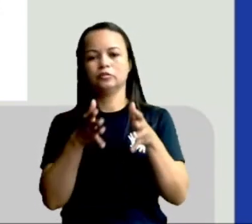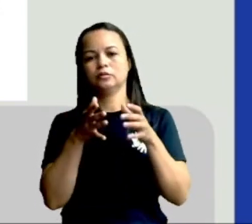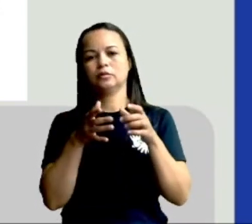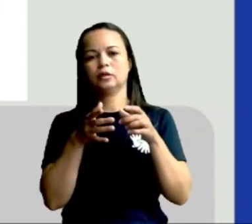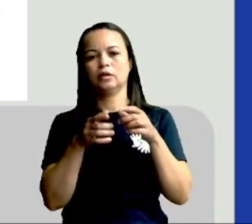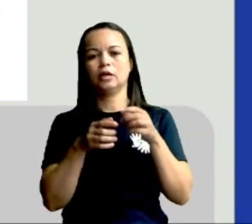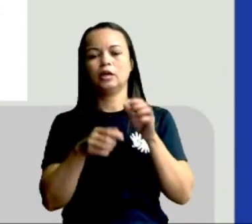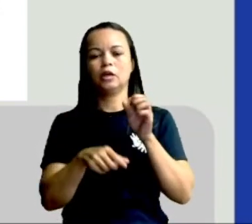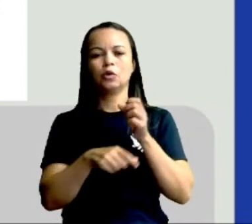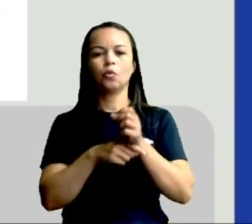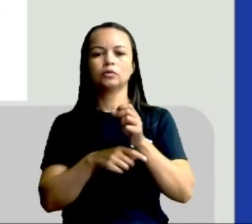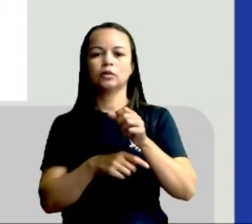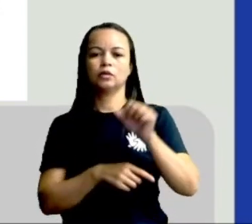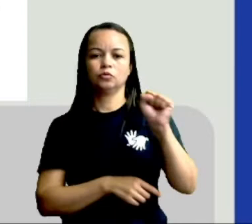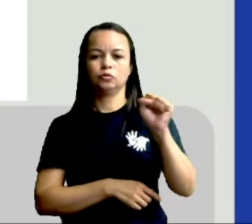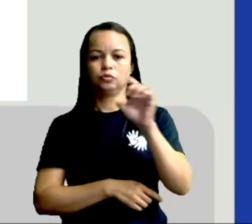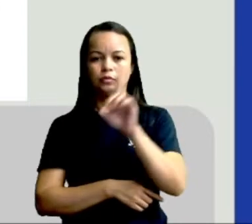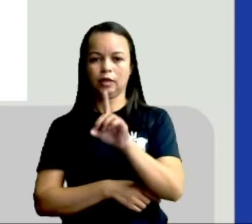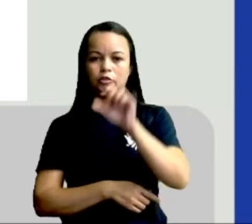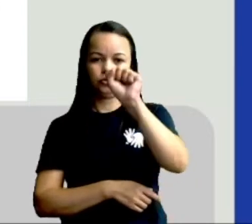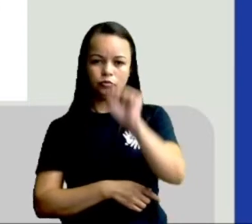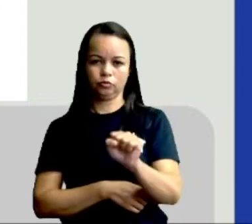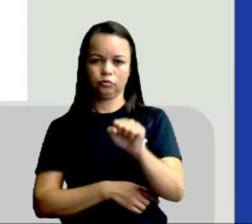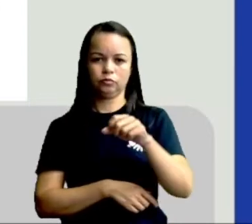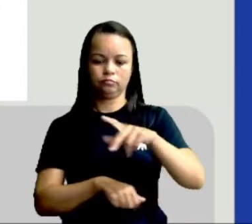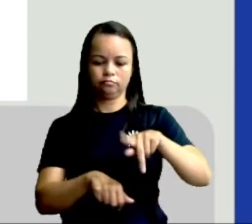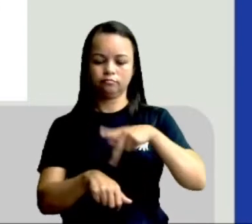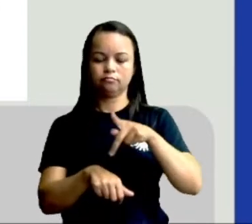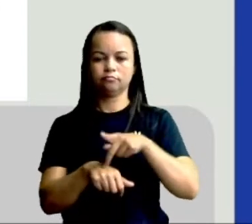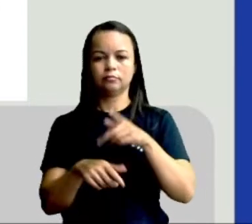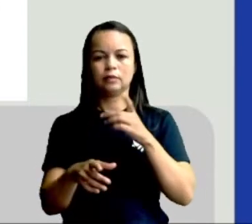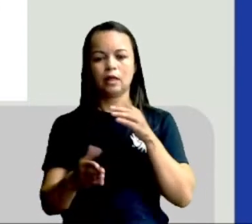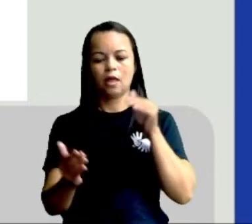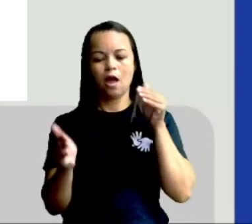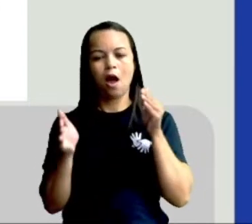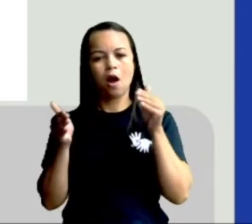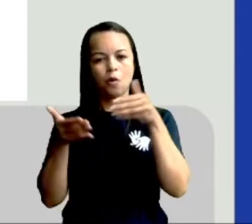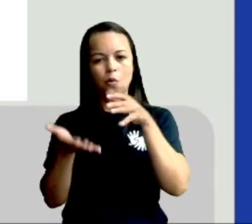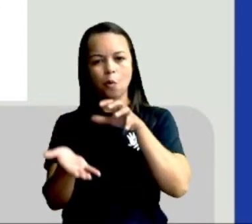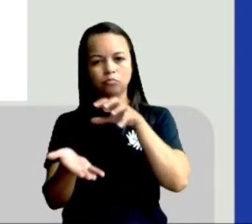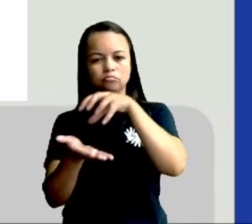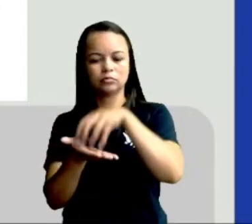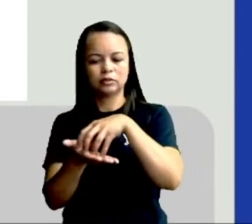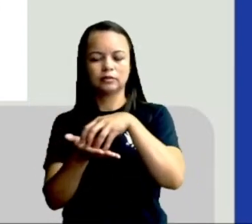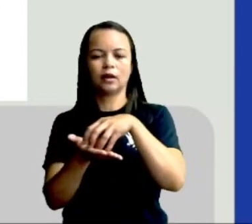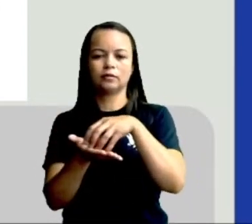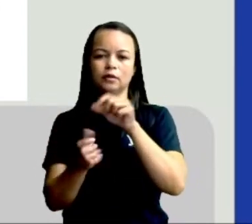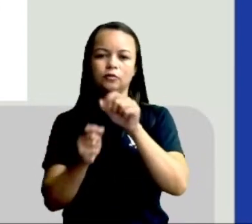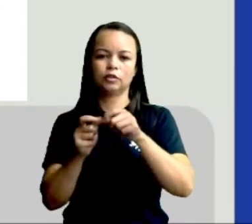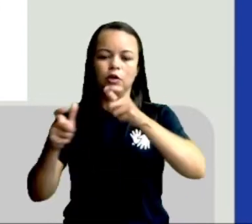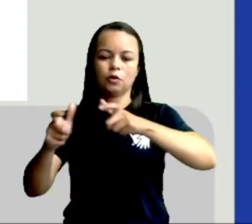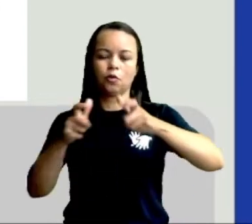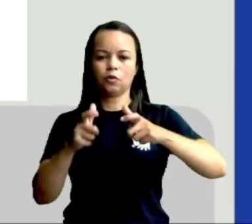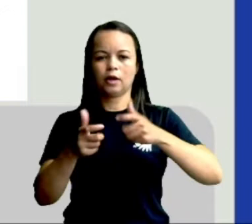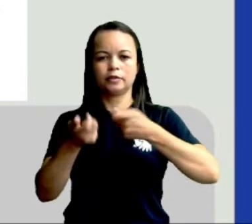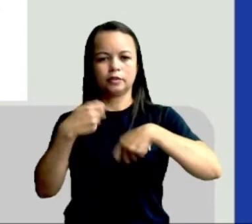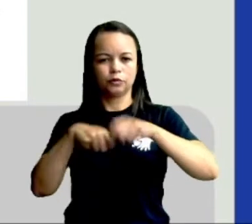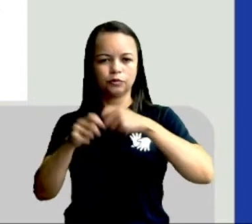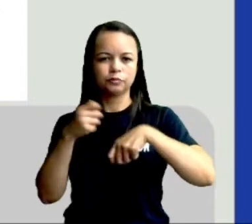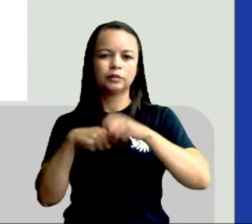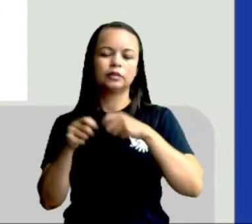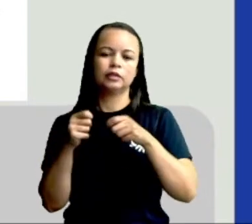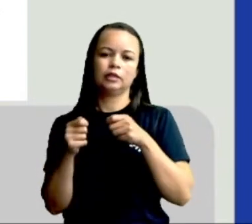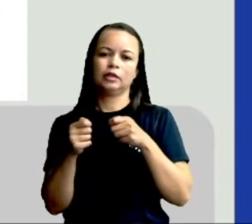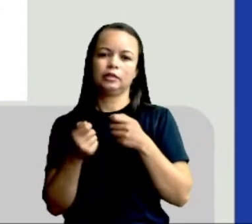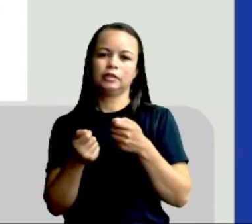encontra-se no sudeste e no sul do país, porque é onde tem as grandes concentrações, né, de locais econômicos que mexem